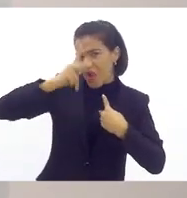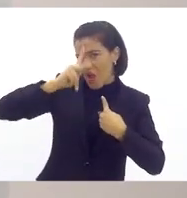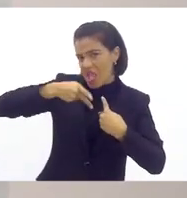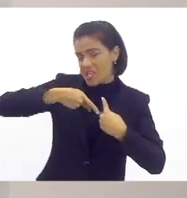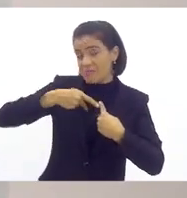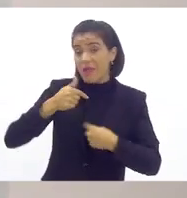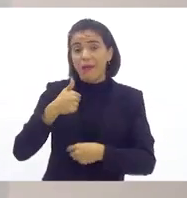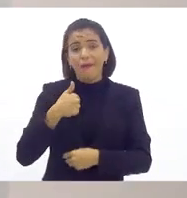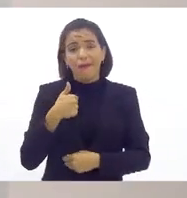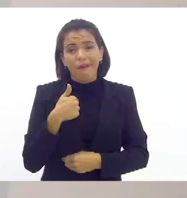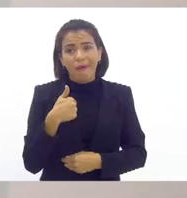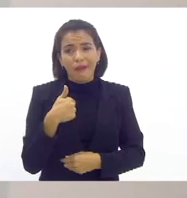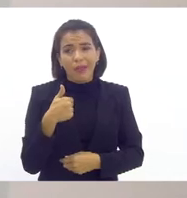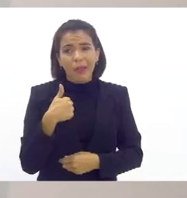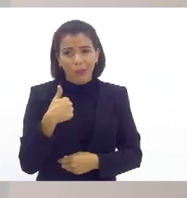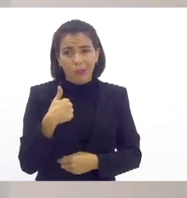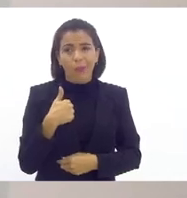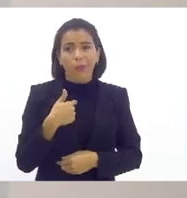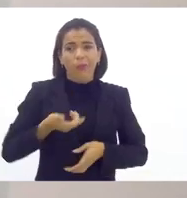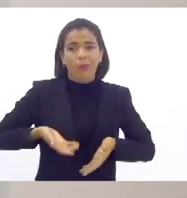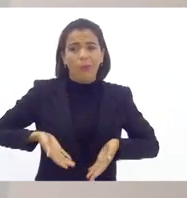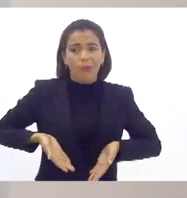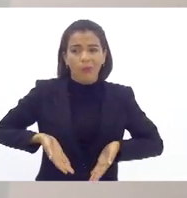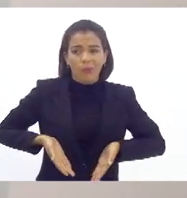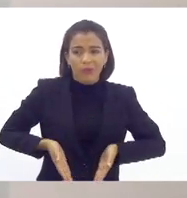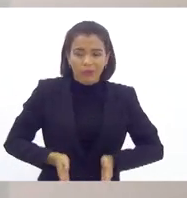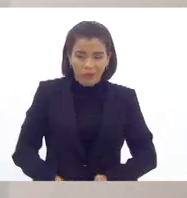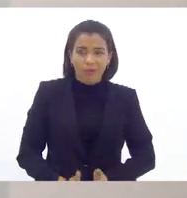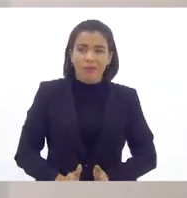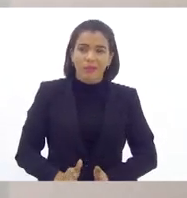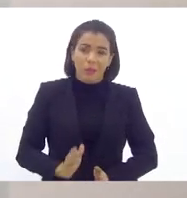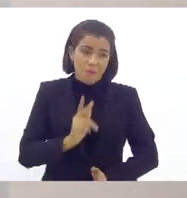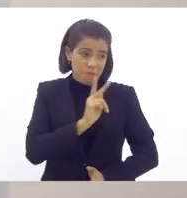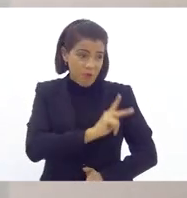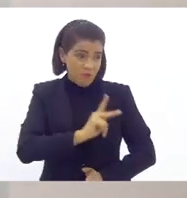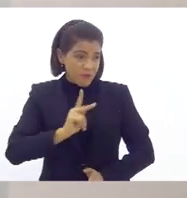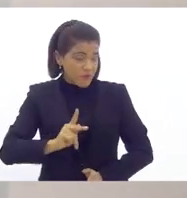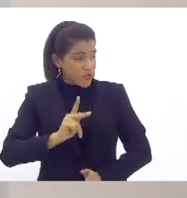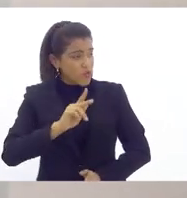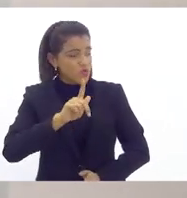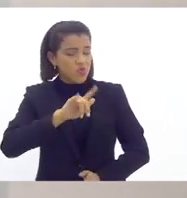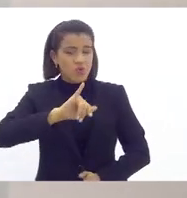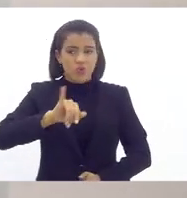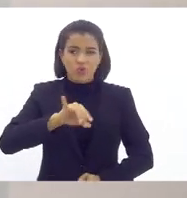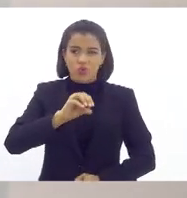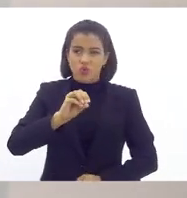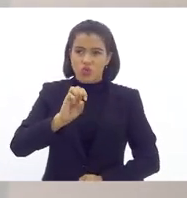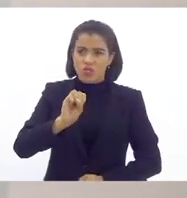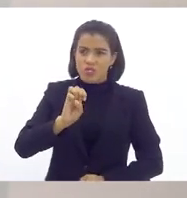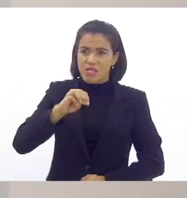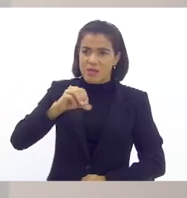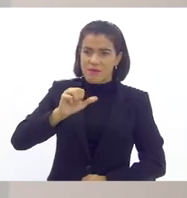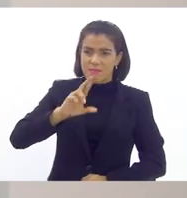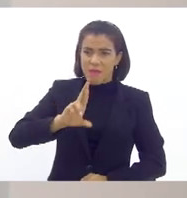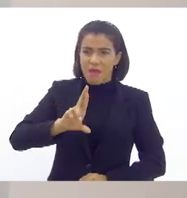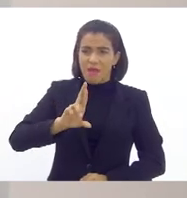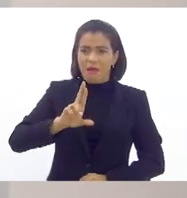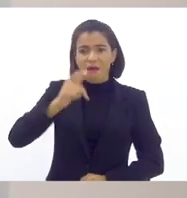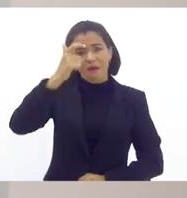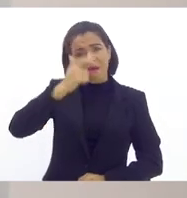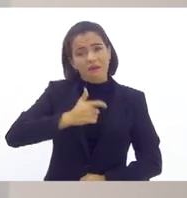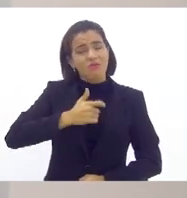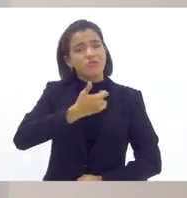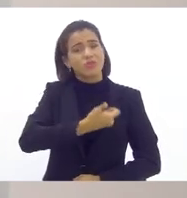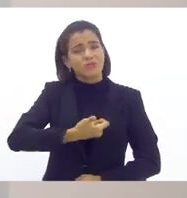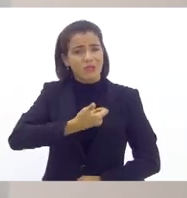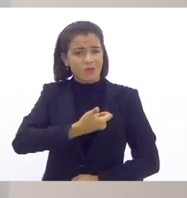Eu sou natural, professor, deputado professor Josimar, Carlos Mink, senhoras e senhores, sou de São João de